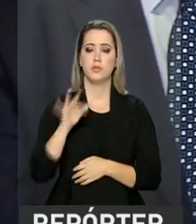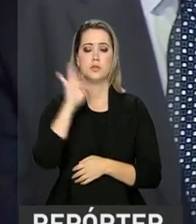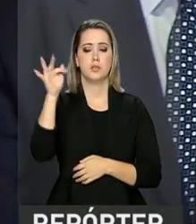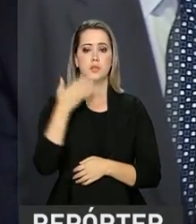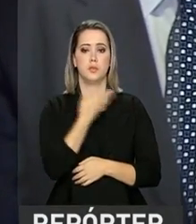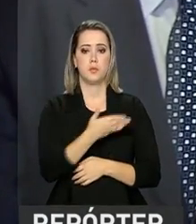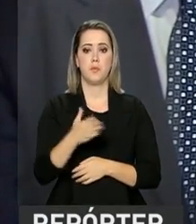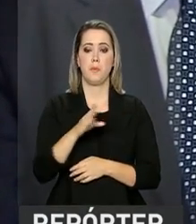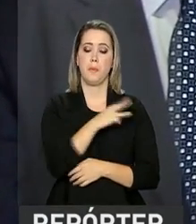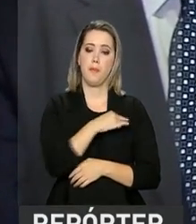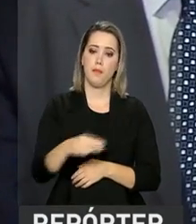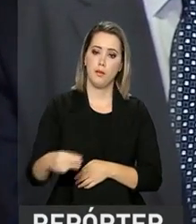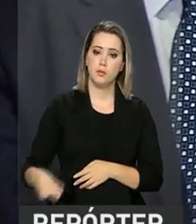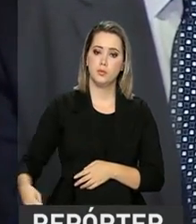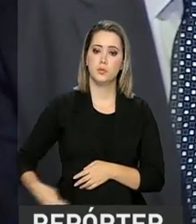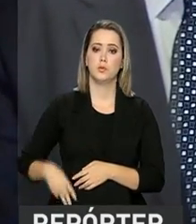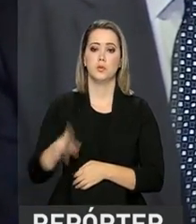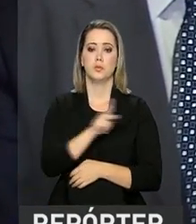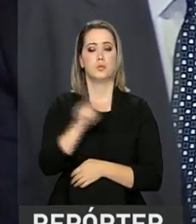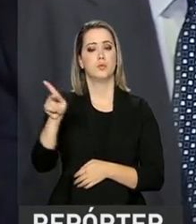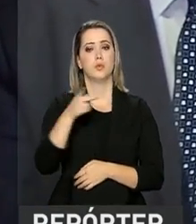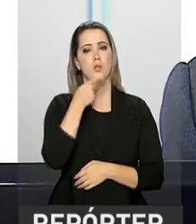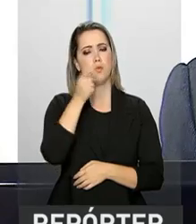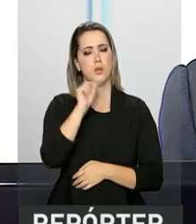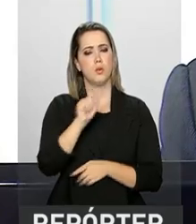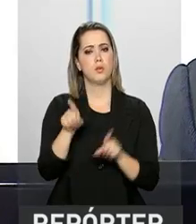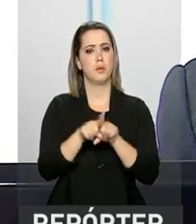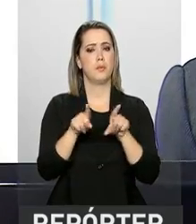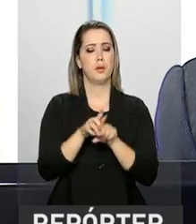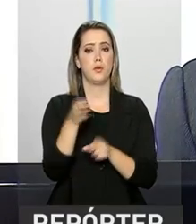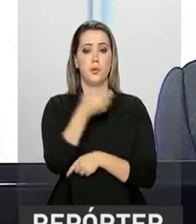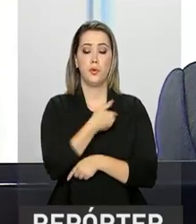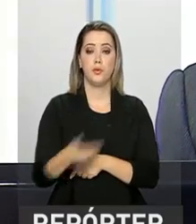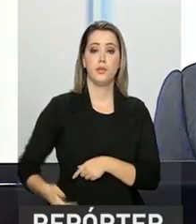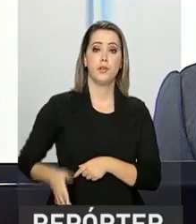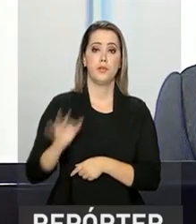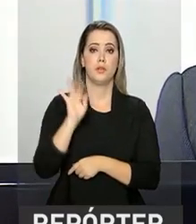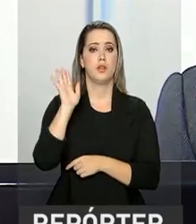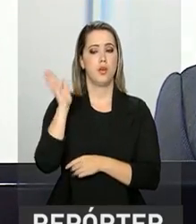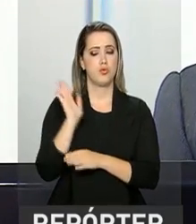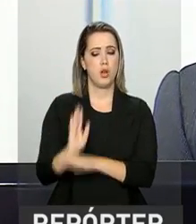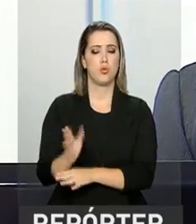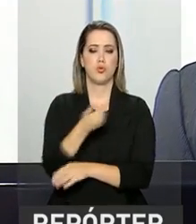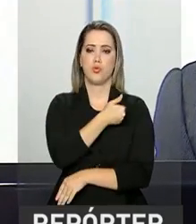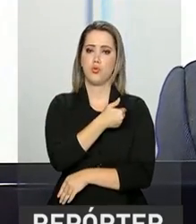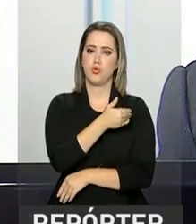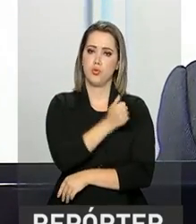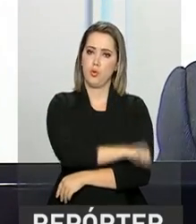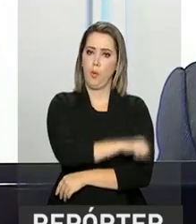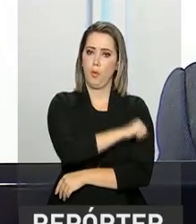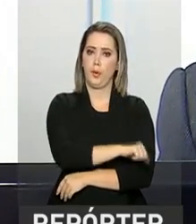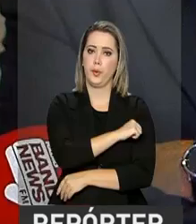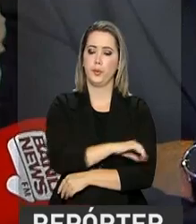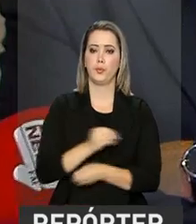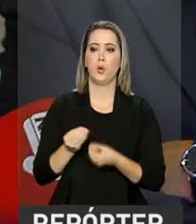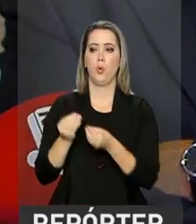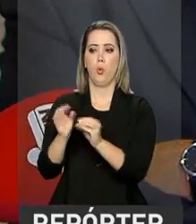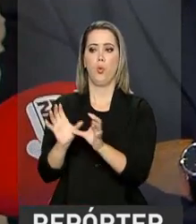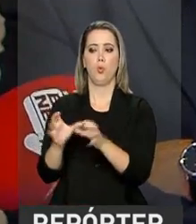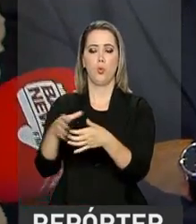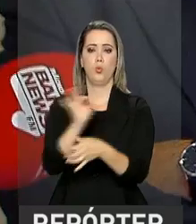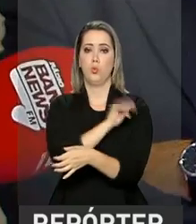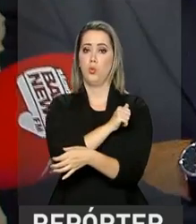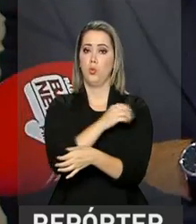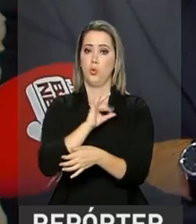do gabinete de segurança institucional da presidência lembrou ainda que o governo federal já apoia o Rio de Janeiro com envio de policiais já está